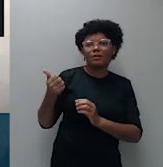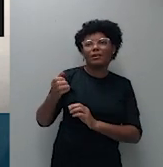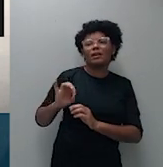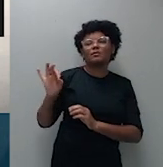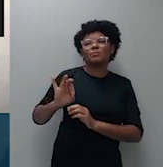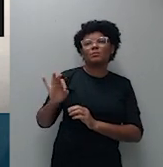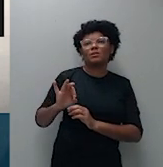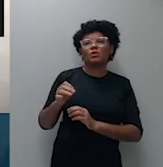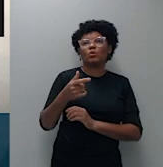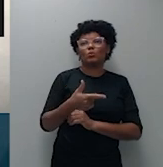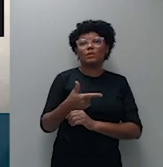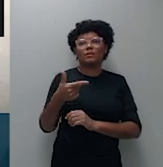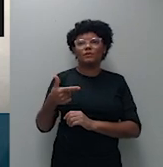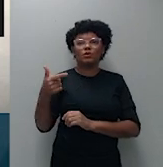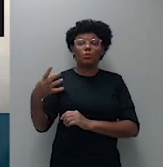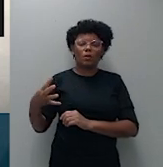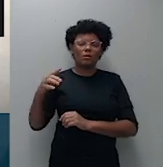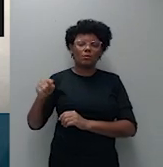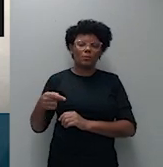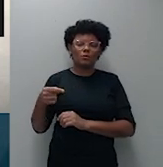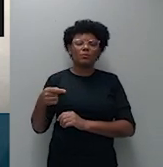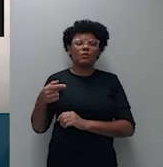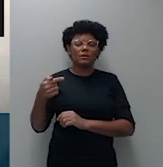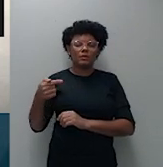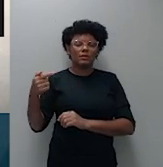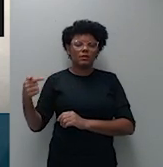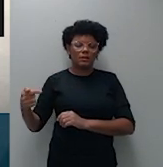majoradas de 15 mil para r$